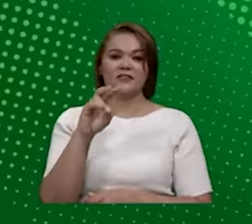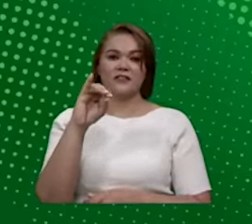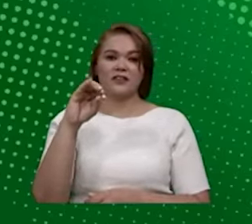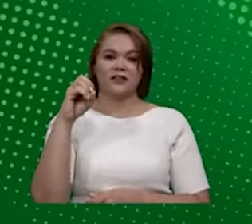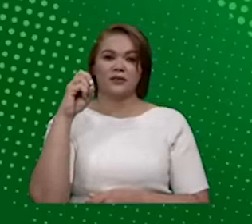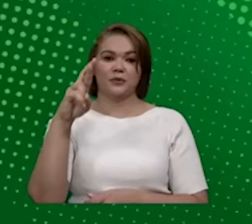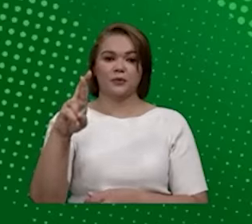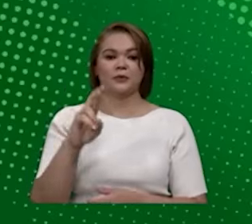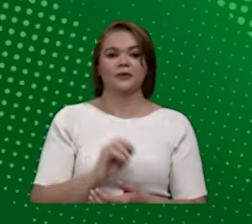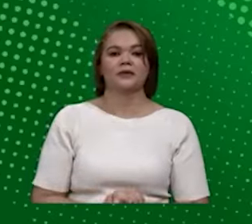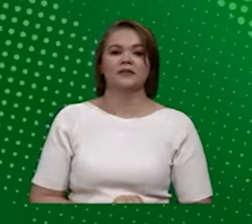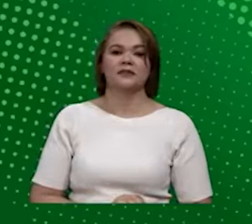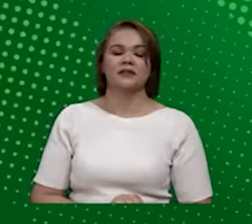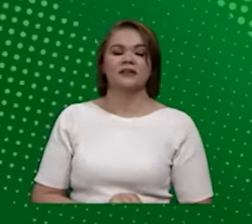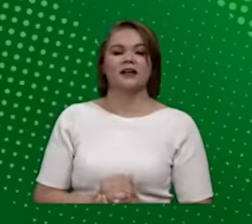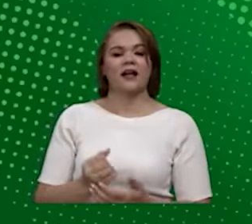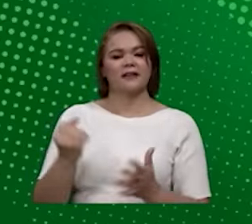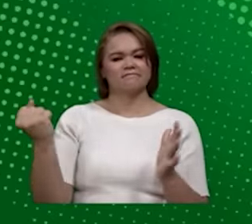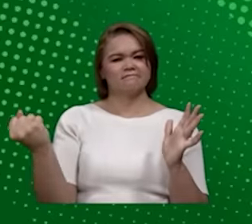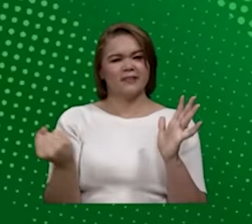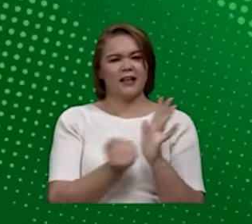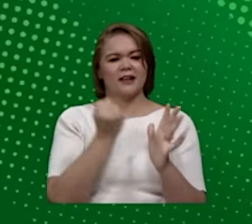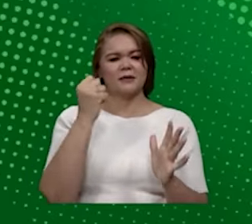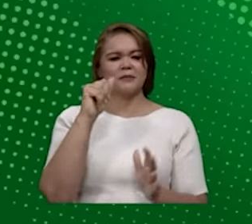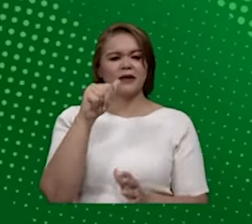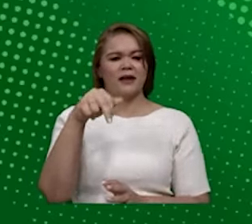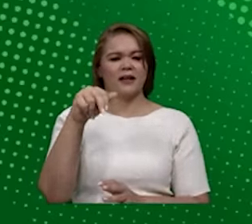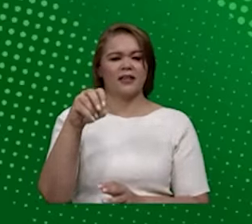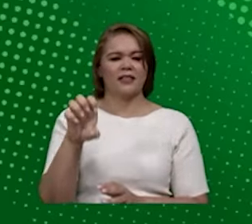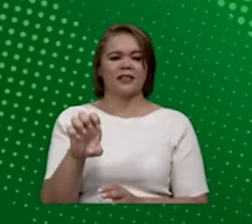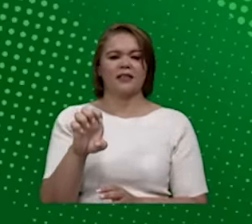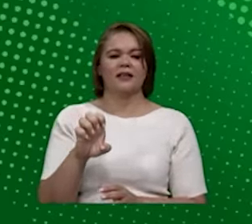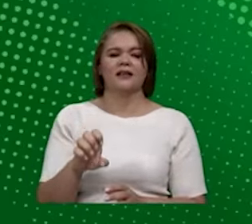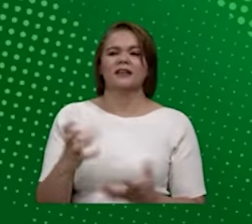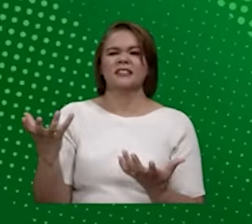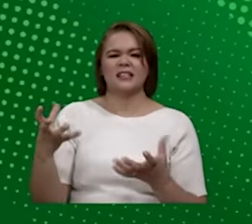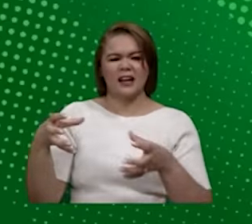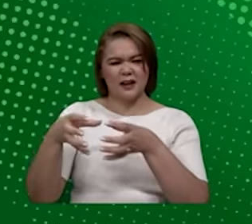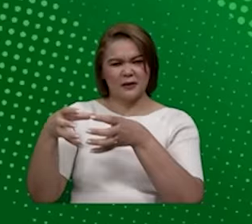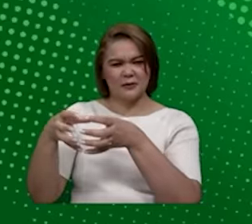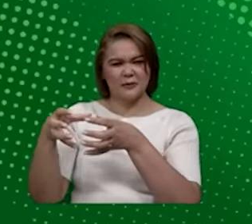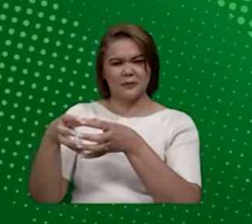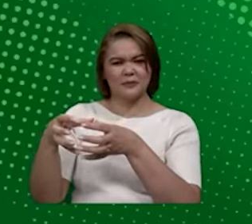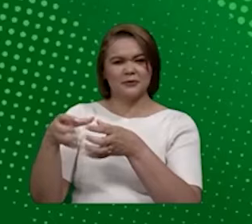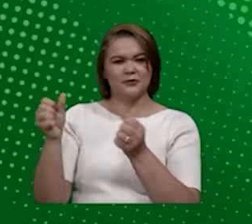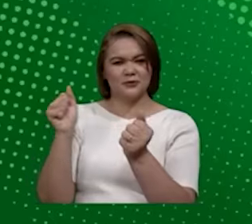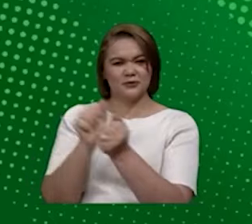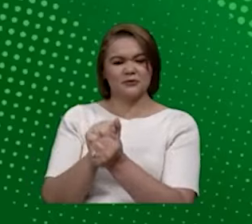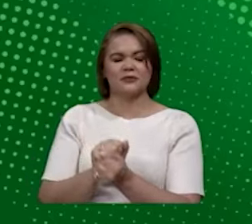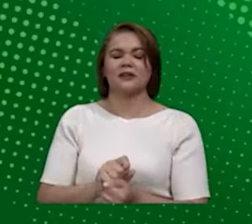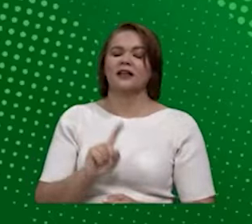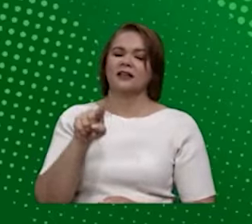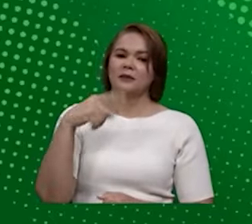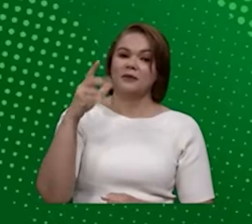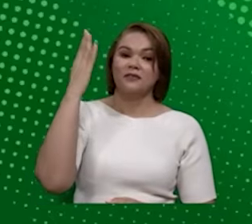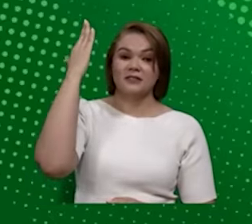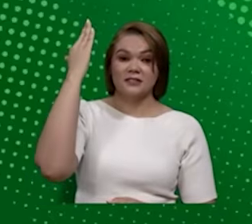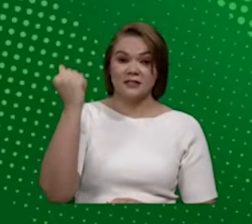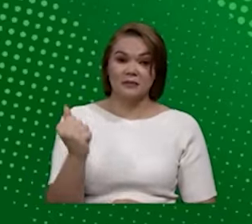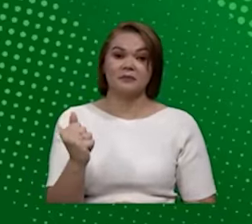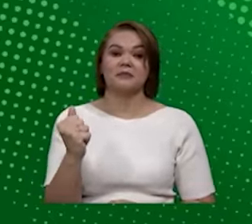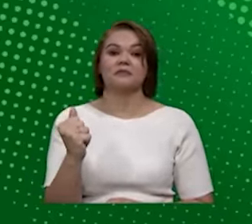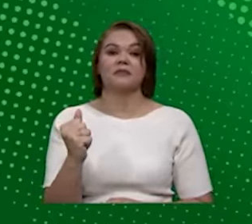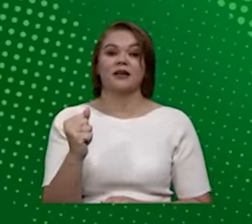quarteto contemplado. Carimbo da pé quente é Anne. Será que é a mesma que está na turma ali? Bom, vamos saber depois. G. Barbosa, Santo Antônio